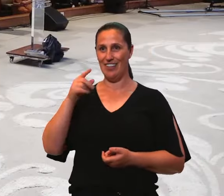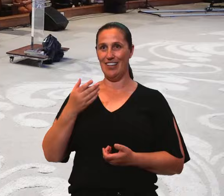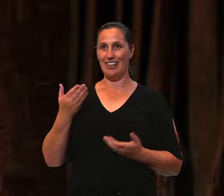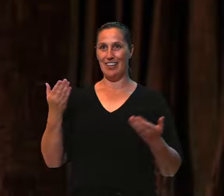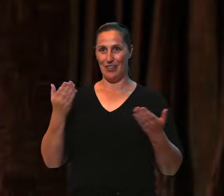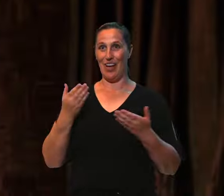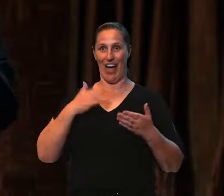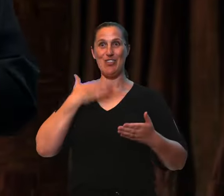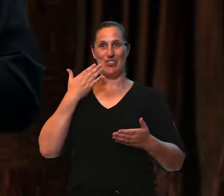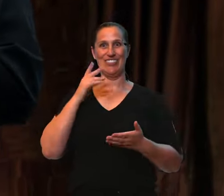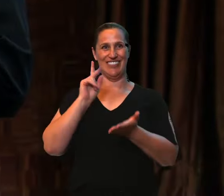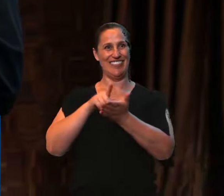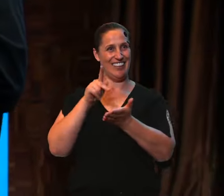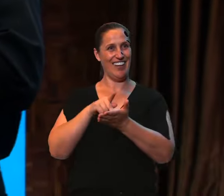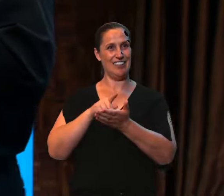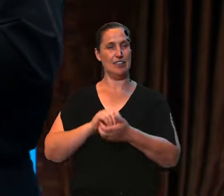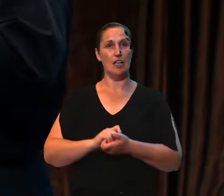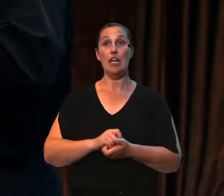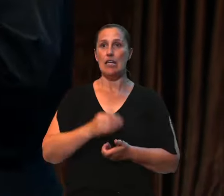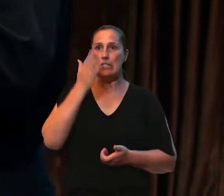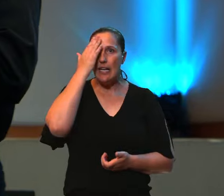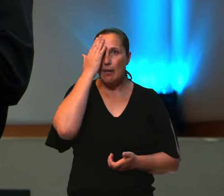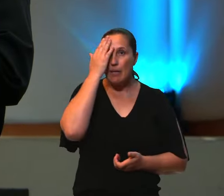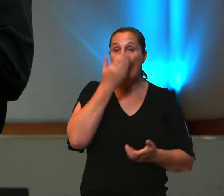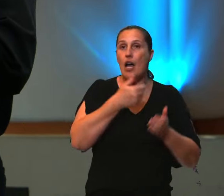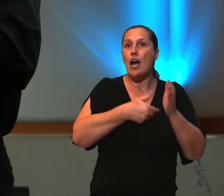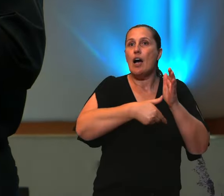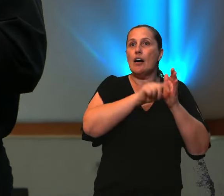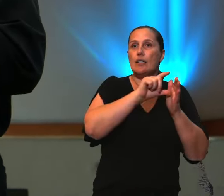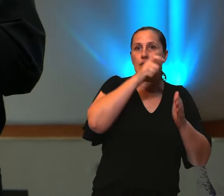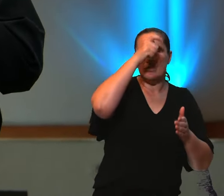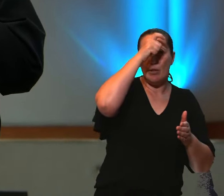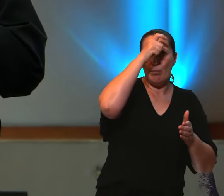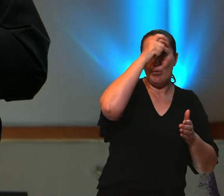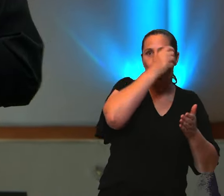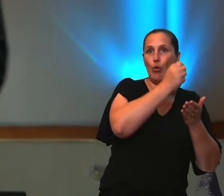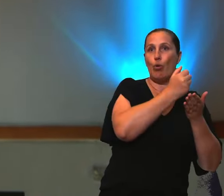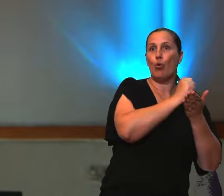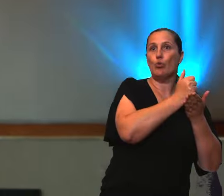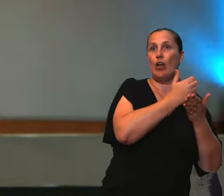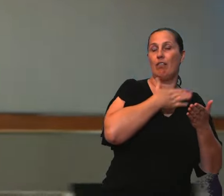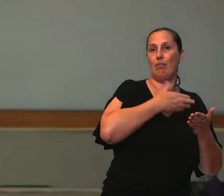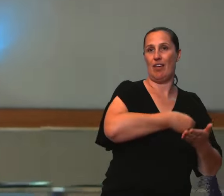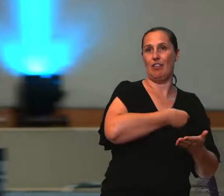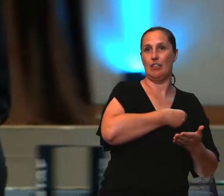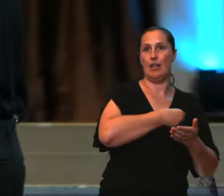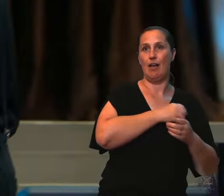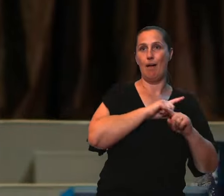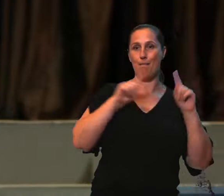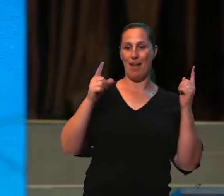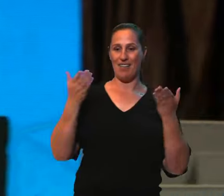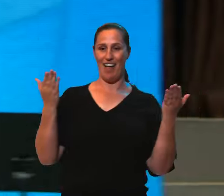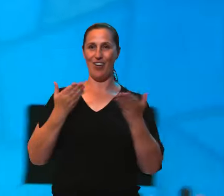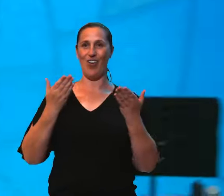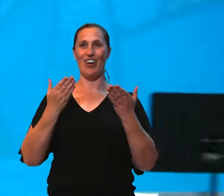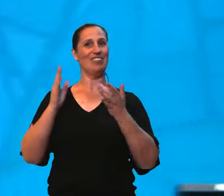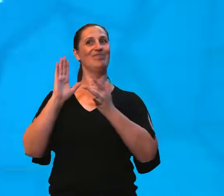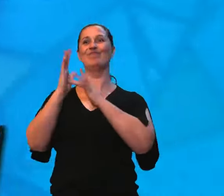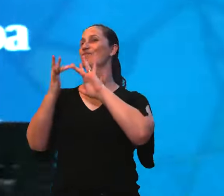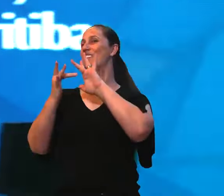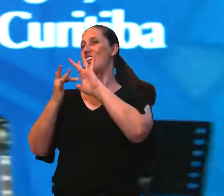seguinte antes eles me controlavam agora não mais por quê para você entender o que significa